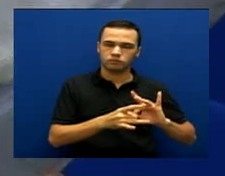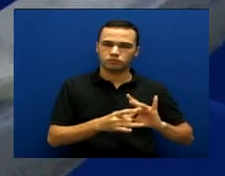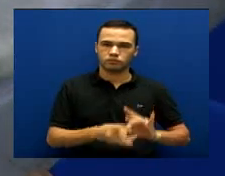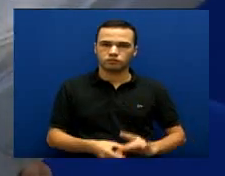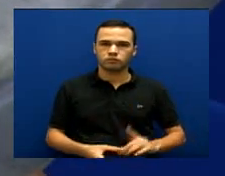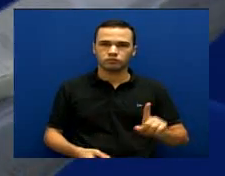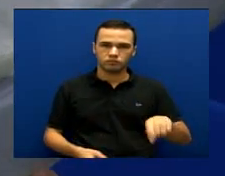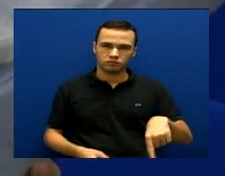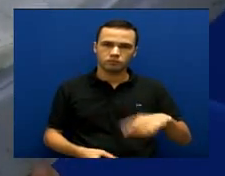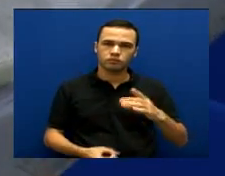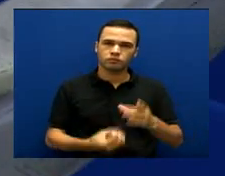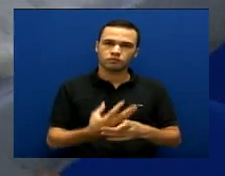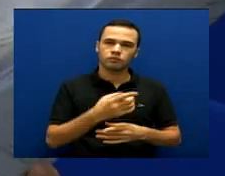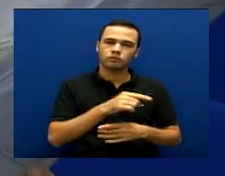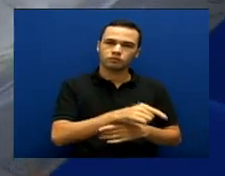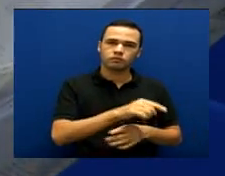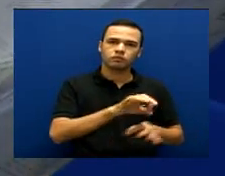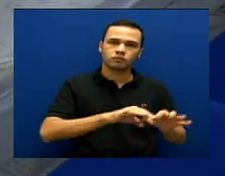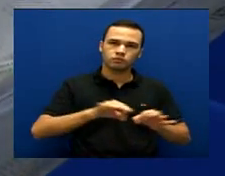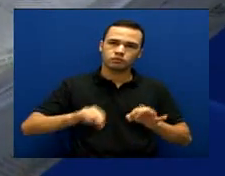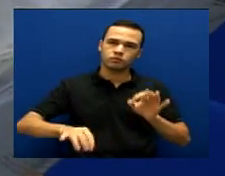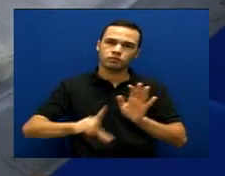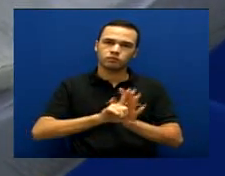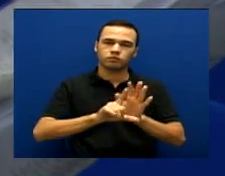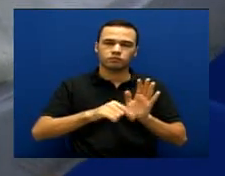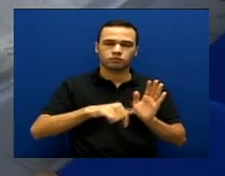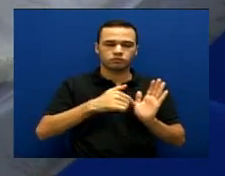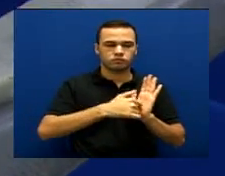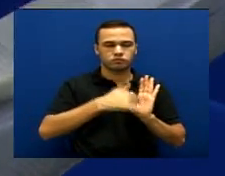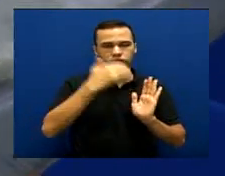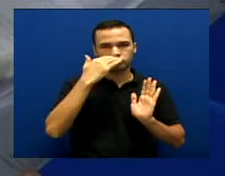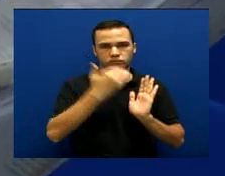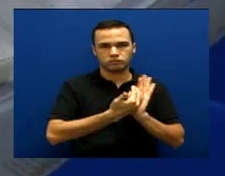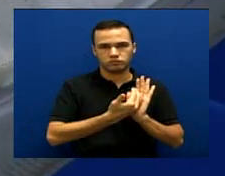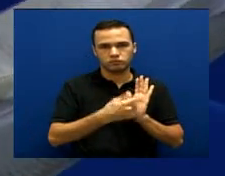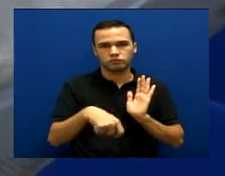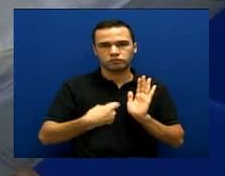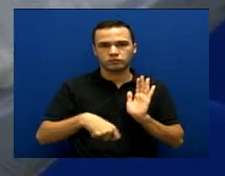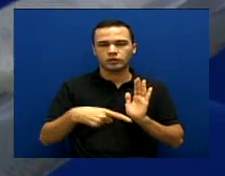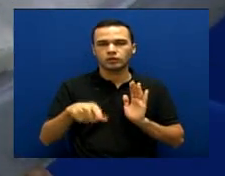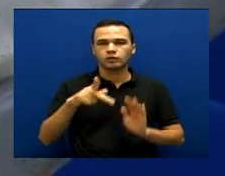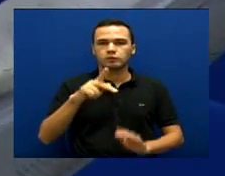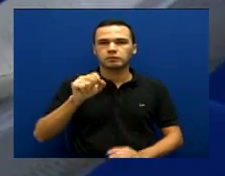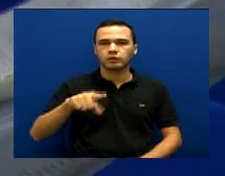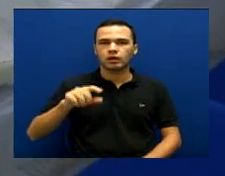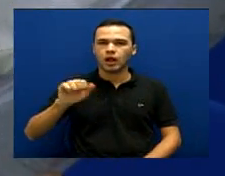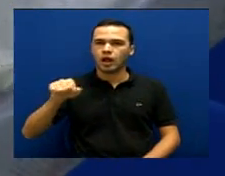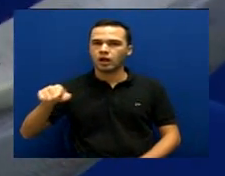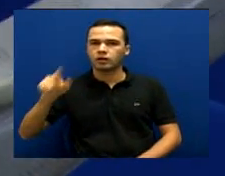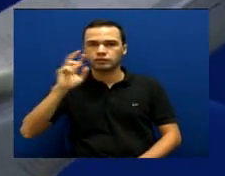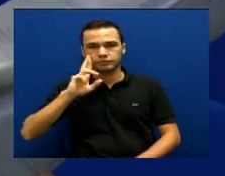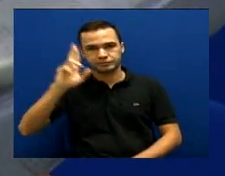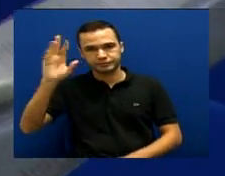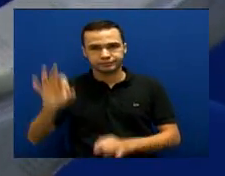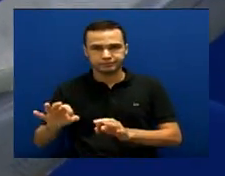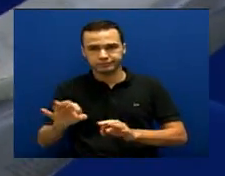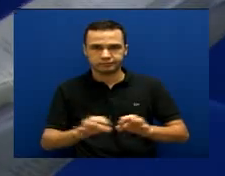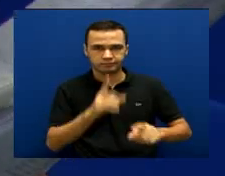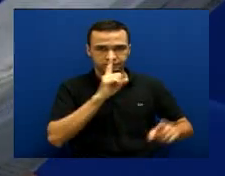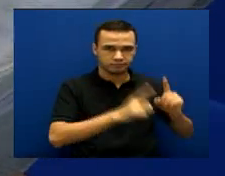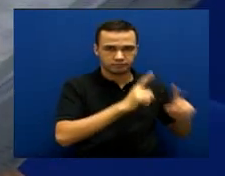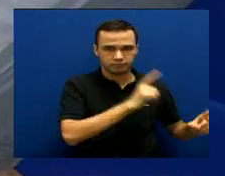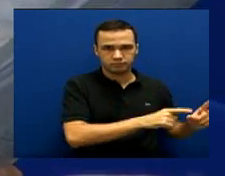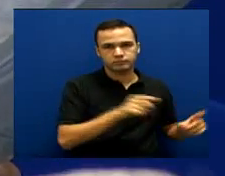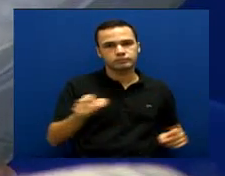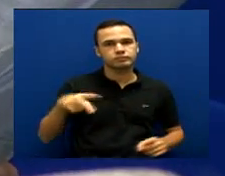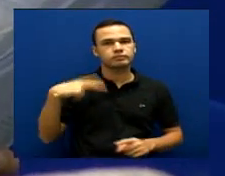autor da lei da arbitragem dessa aqui da criação do pé administrativo um simples